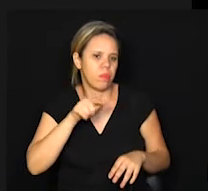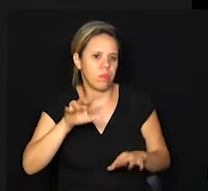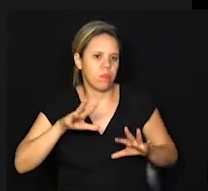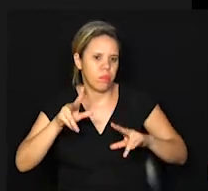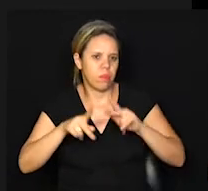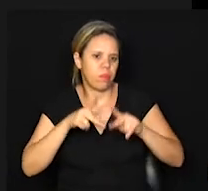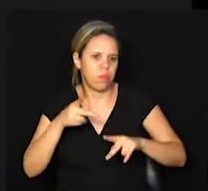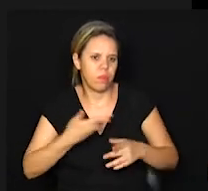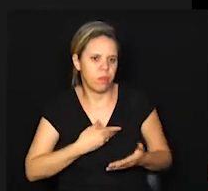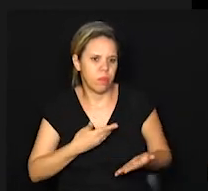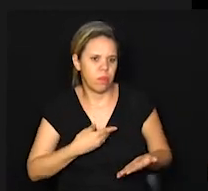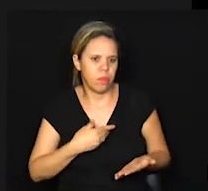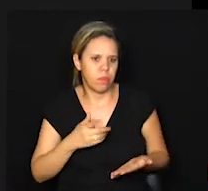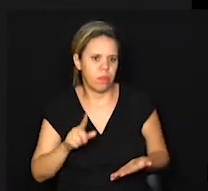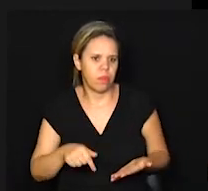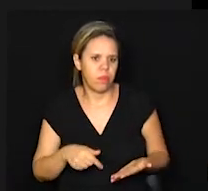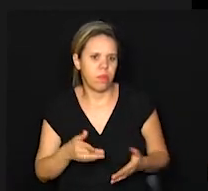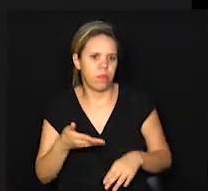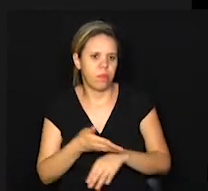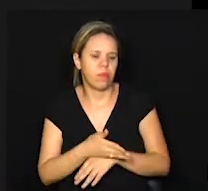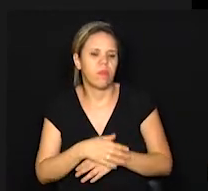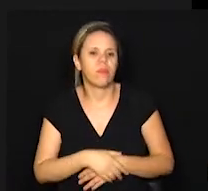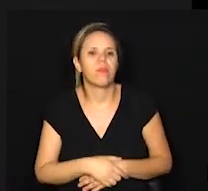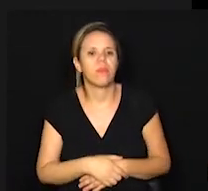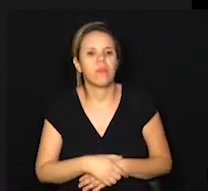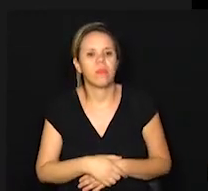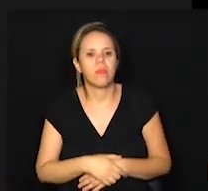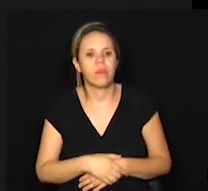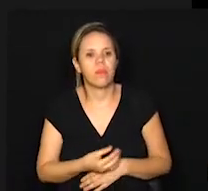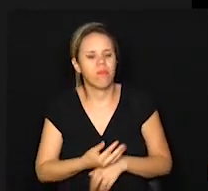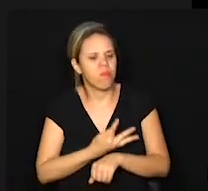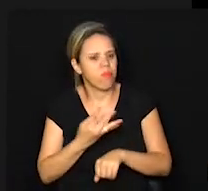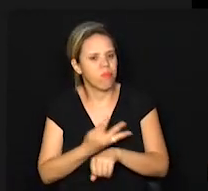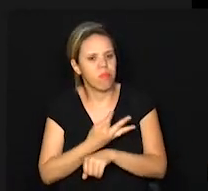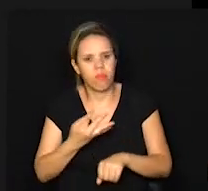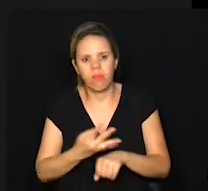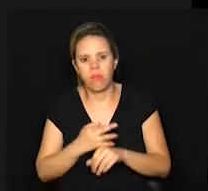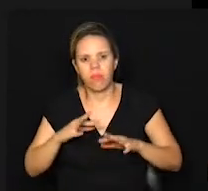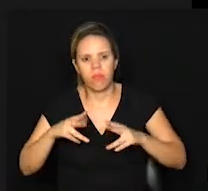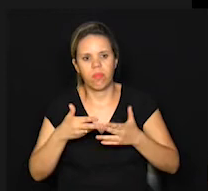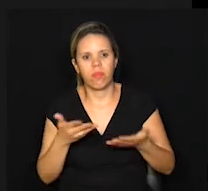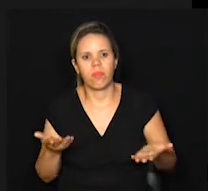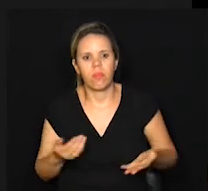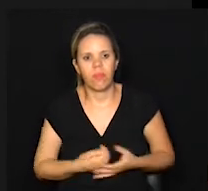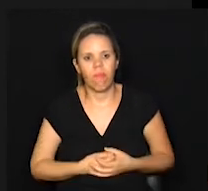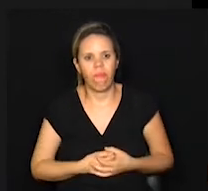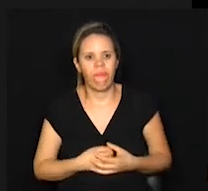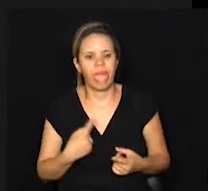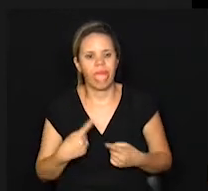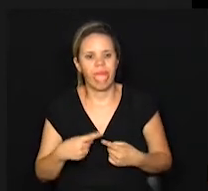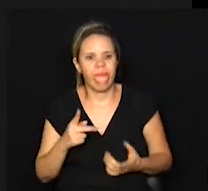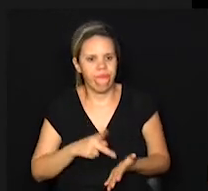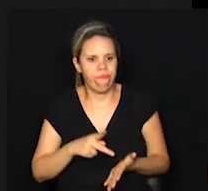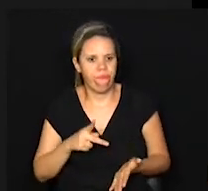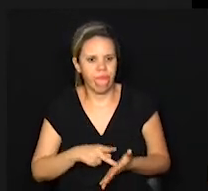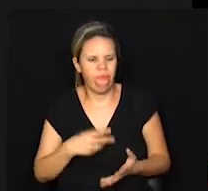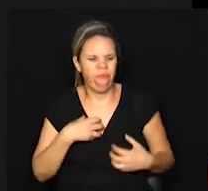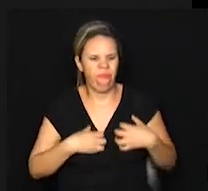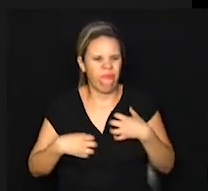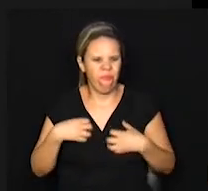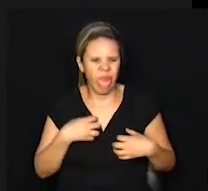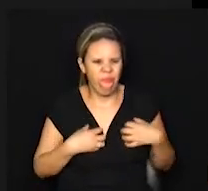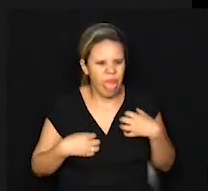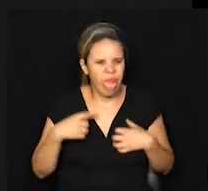as minhas colegas que ainda estão lá, que estão sobrevivendo a tudo isso. Porque isso é um verdadeiro inferno, e